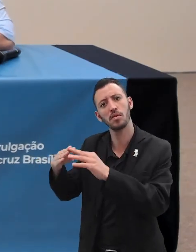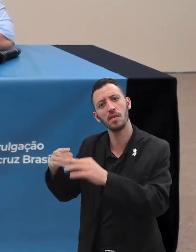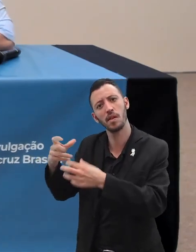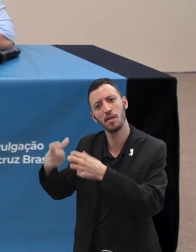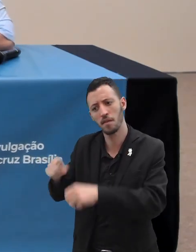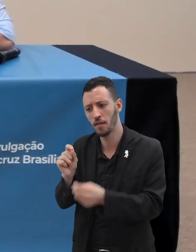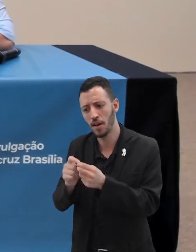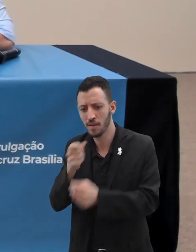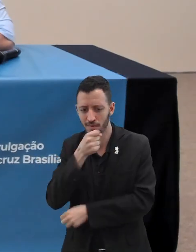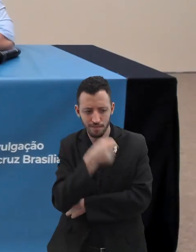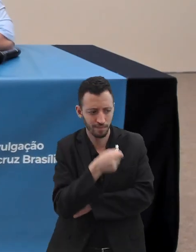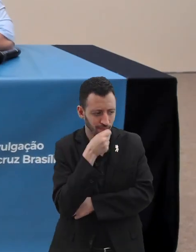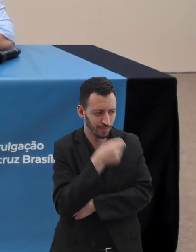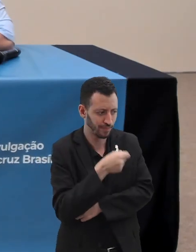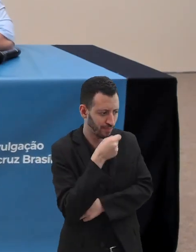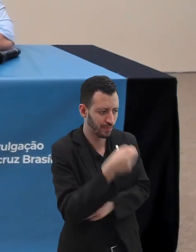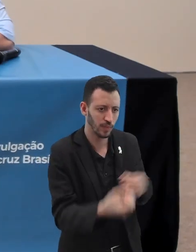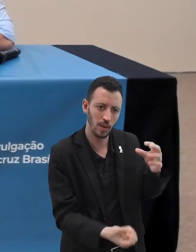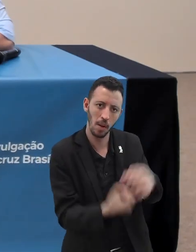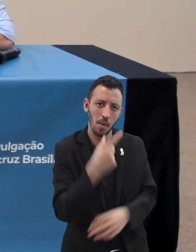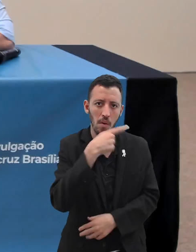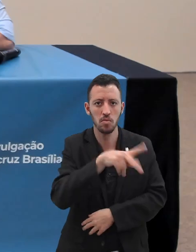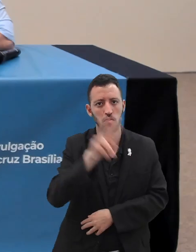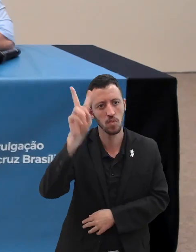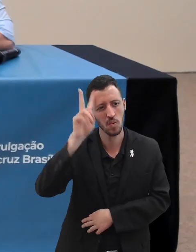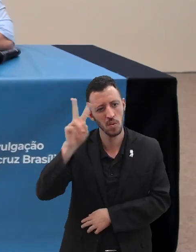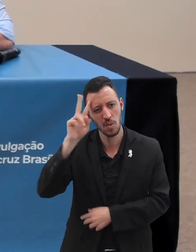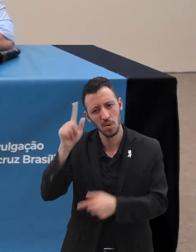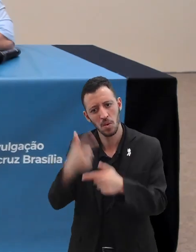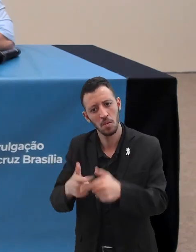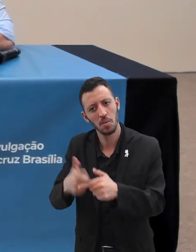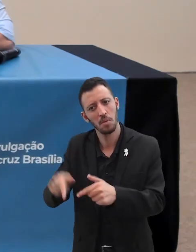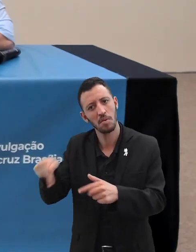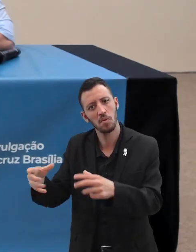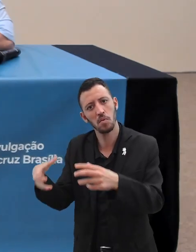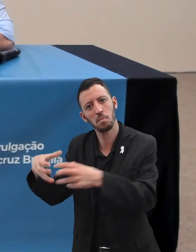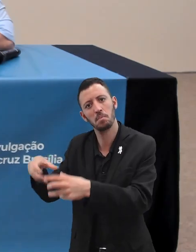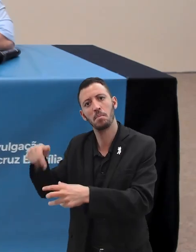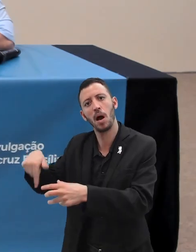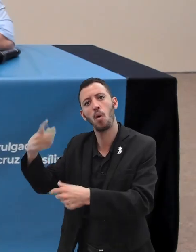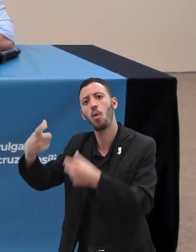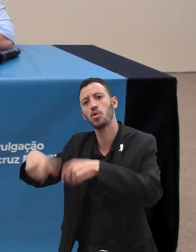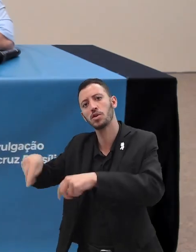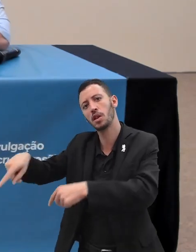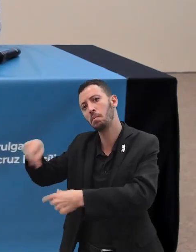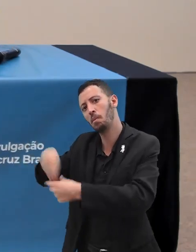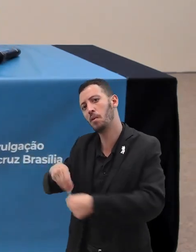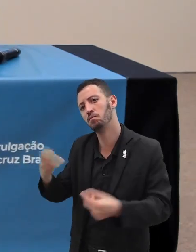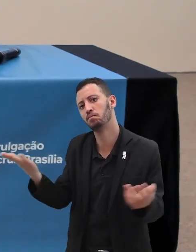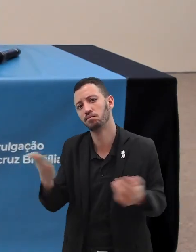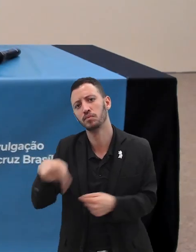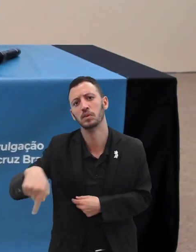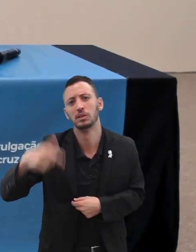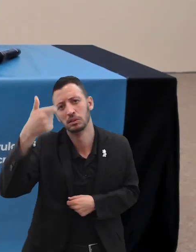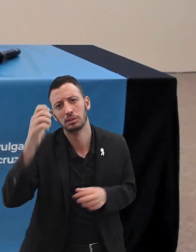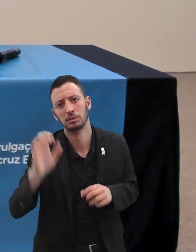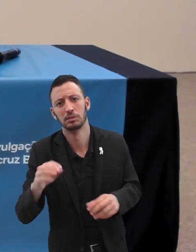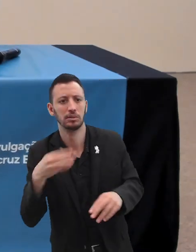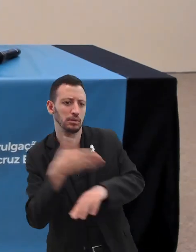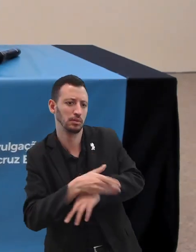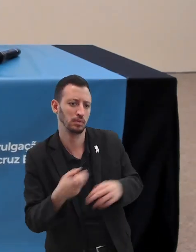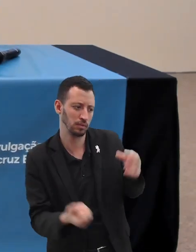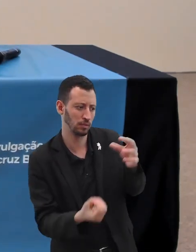fazendo entrevistas, construindo histórias sobre os problemas do bairro. Isso é um ato político, um ato cidadã, mas também